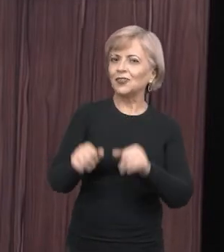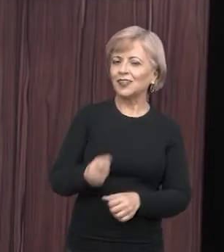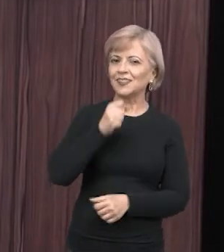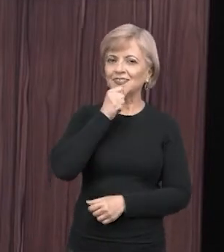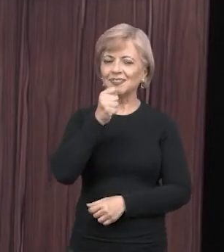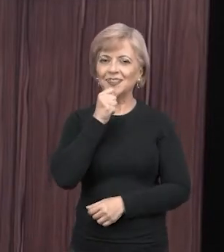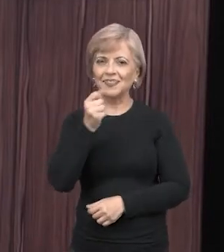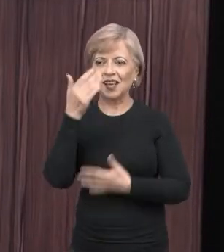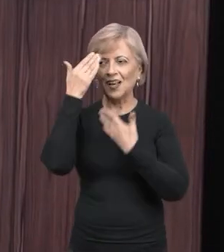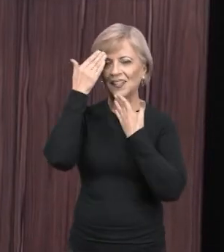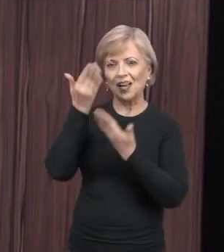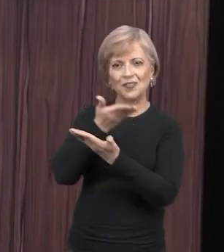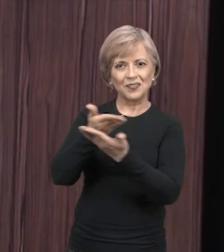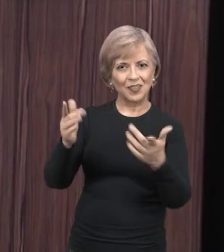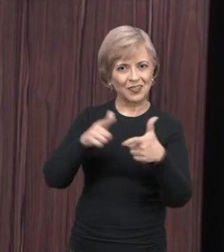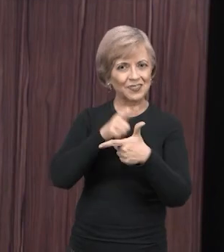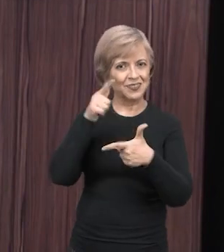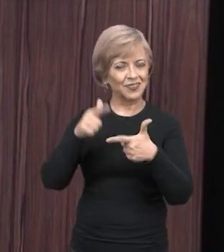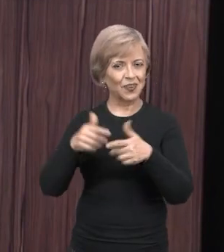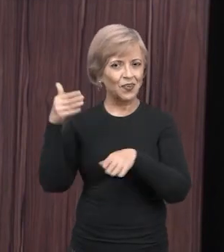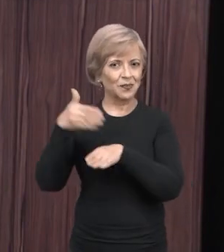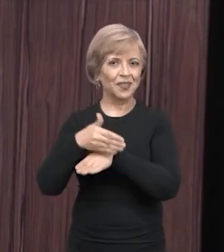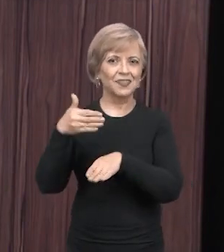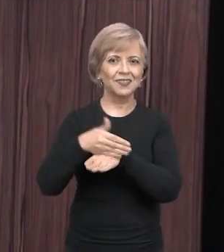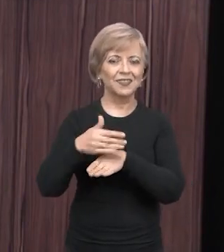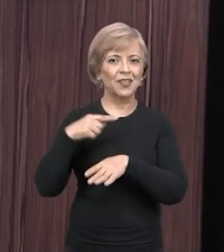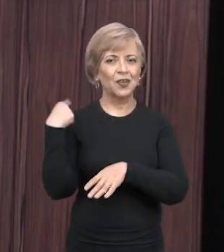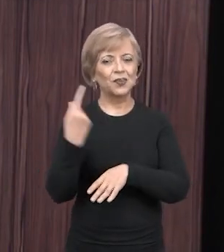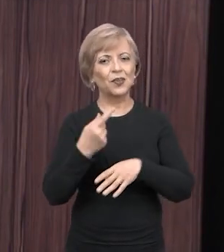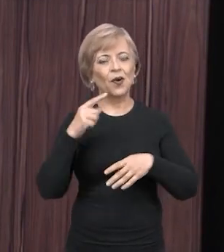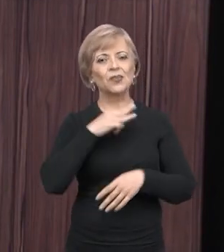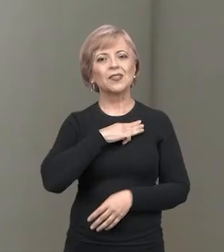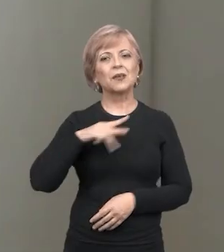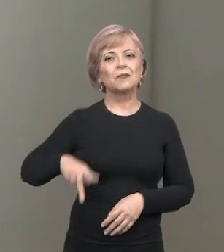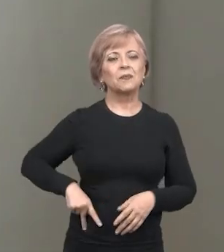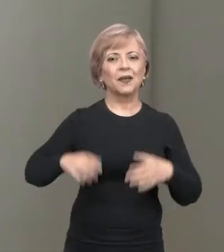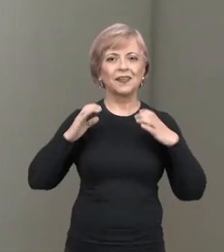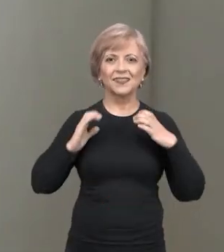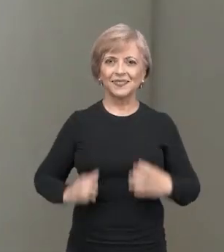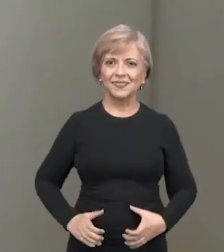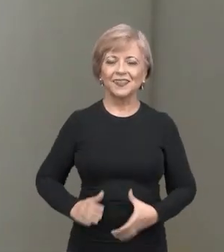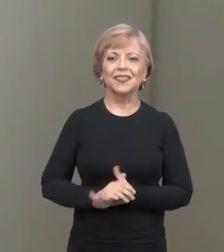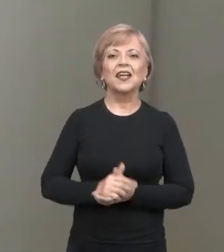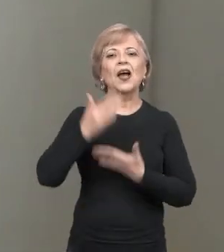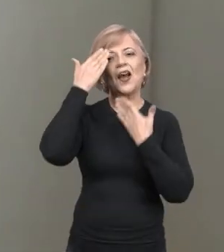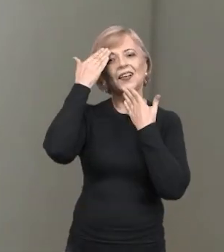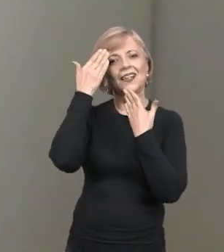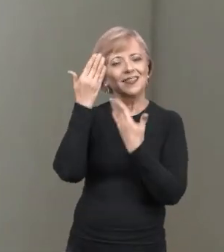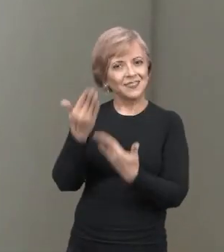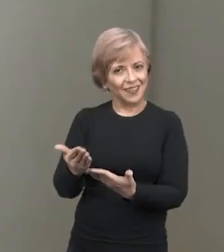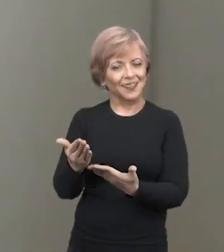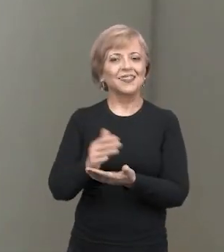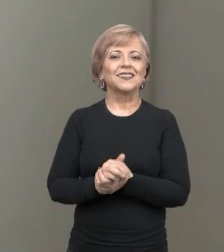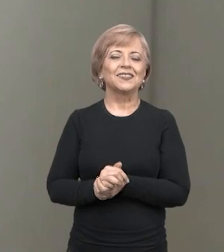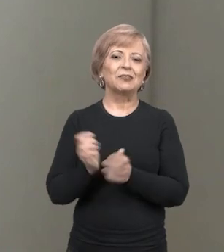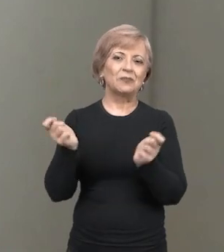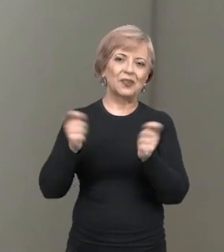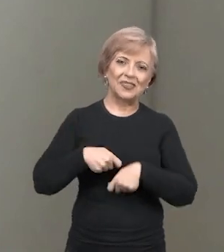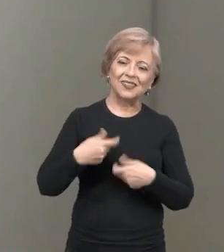entrevista. Eu aproveito para agradecer novamente a participação do senhor no nosso MP Cidadão. Eu agradeço enormemente a possibilidade.